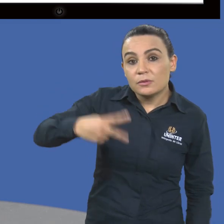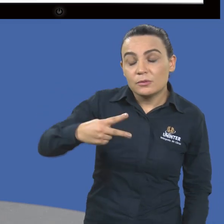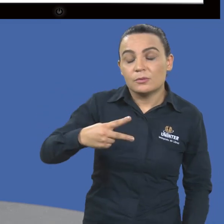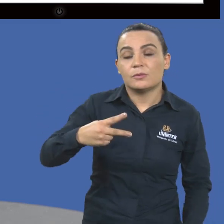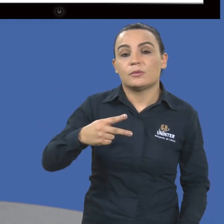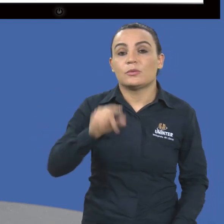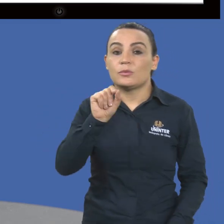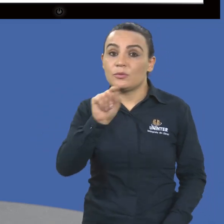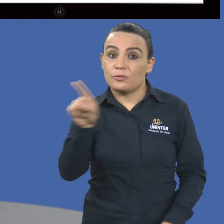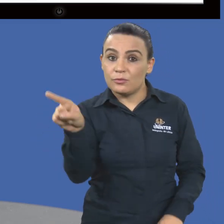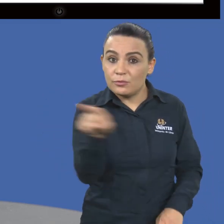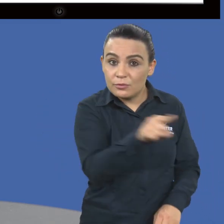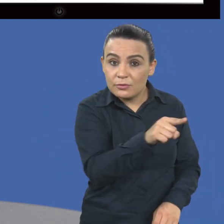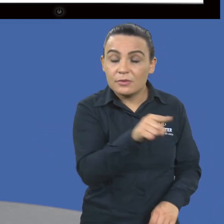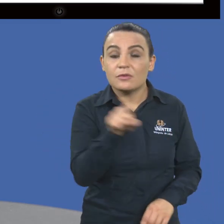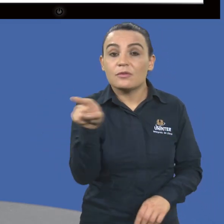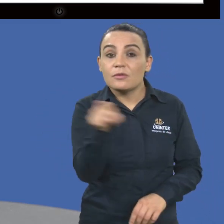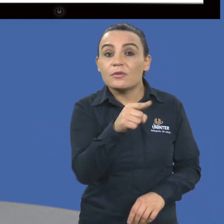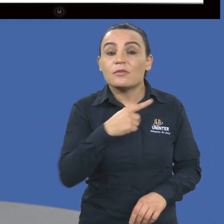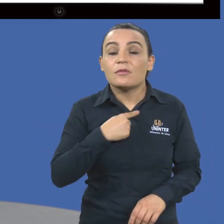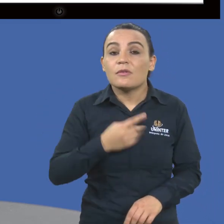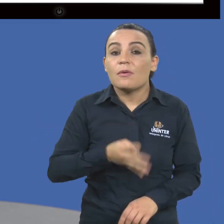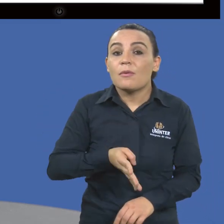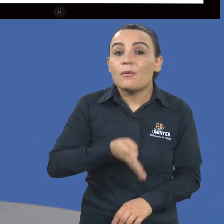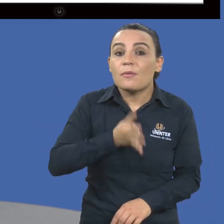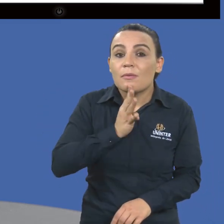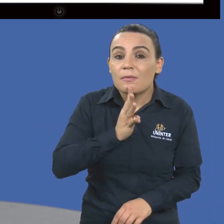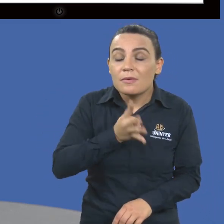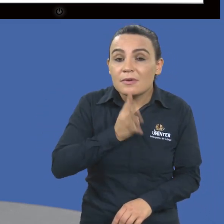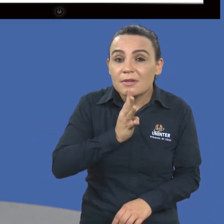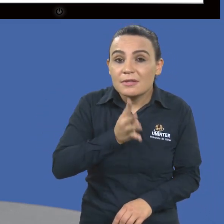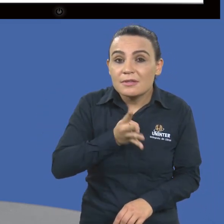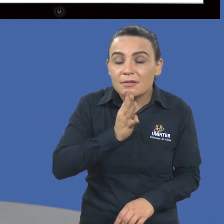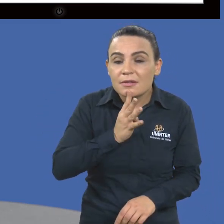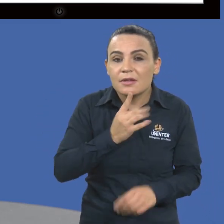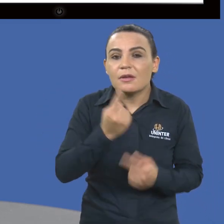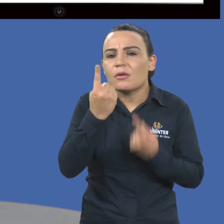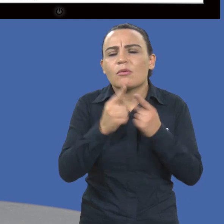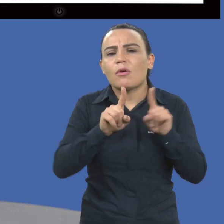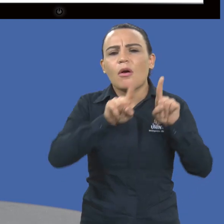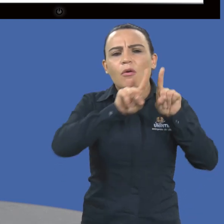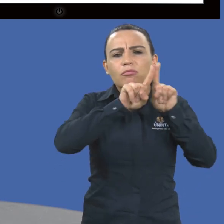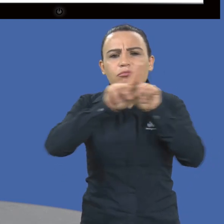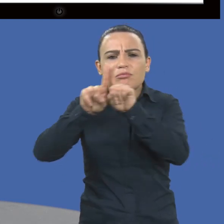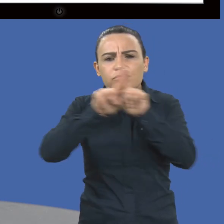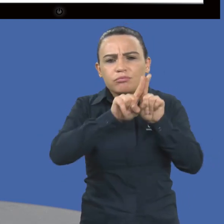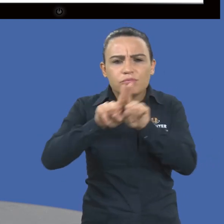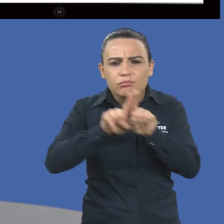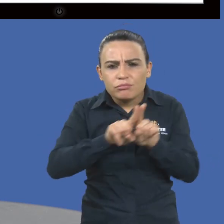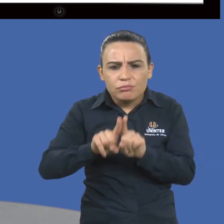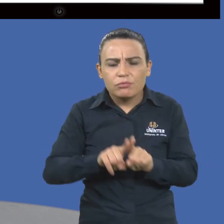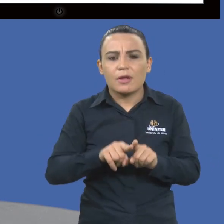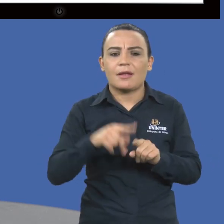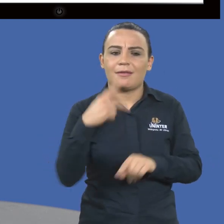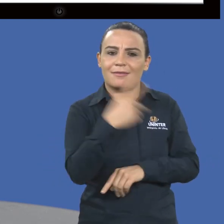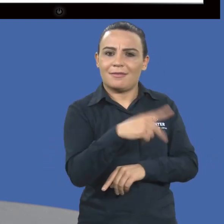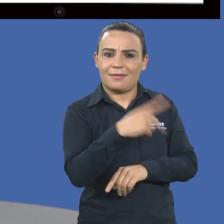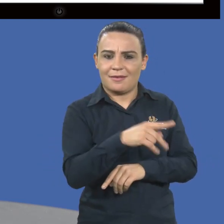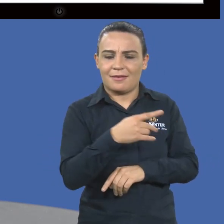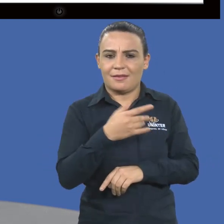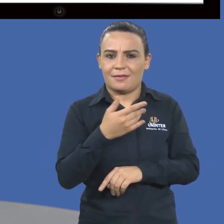Em segundo lugar, você vai conhecer qual é a constituição cromossômica da